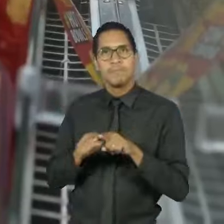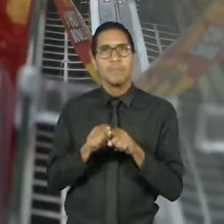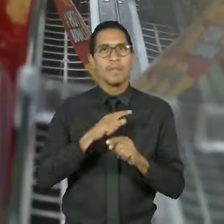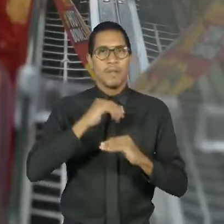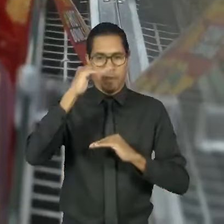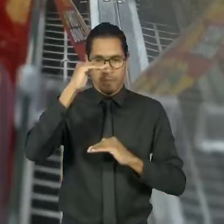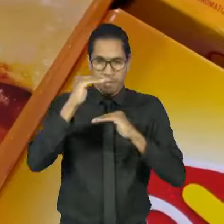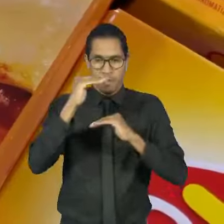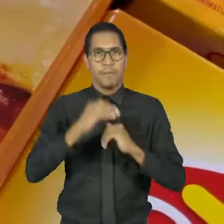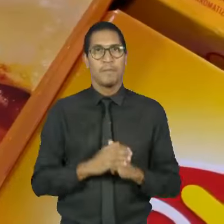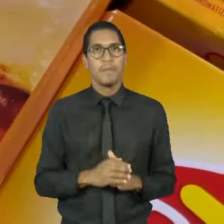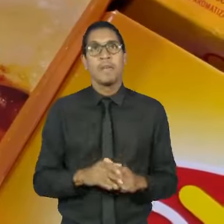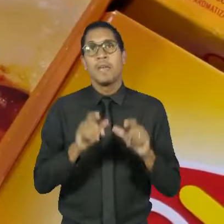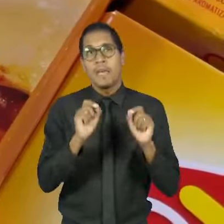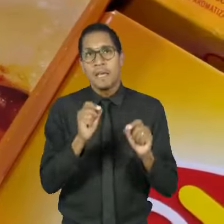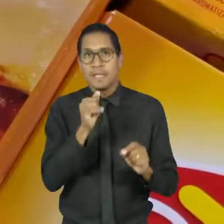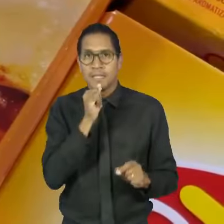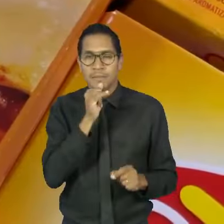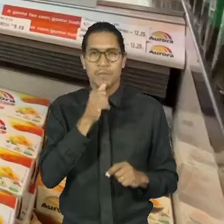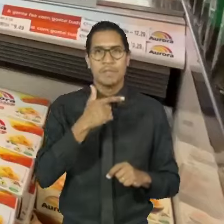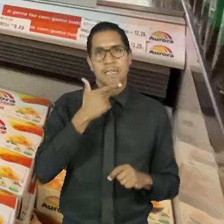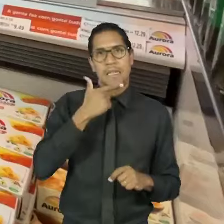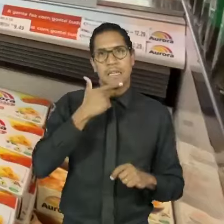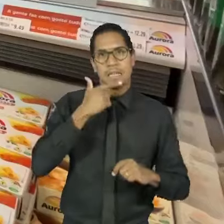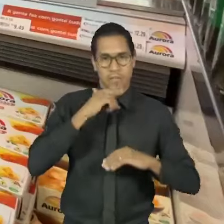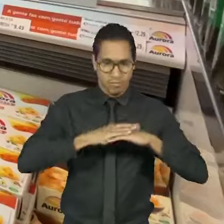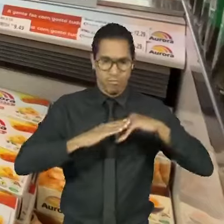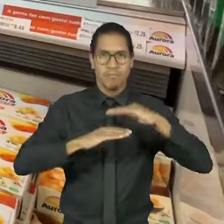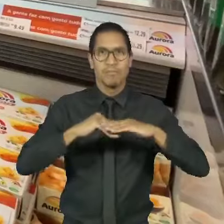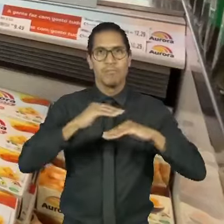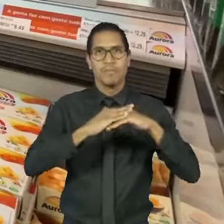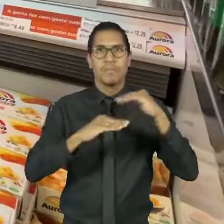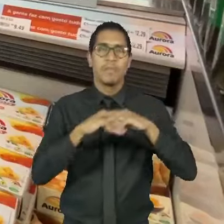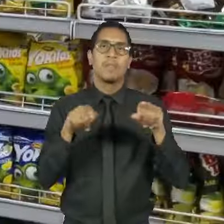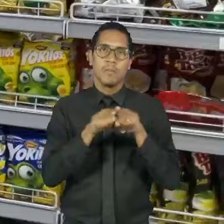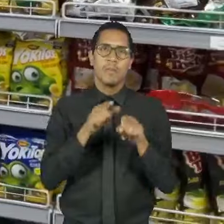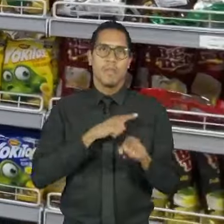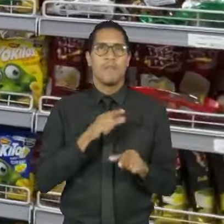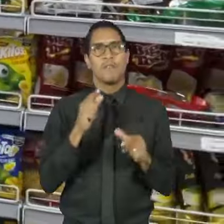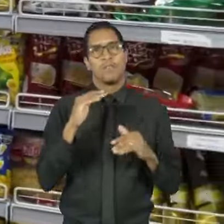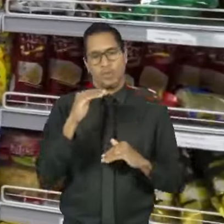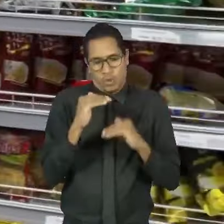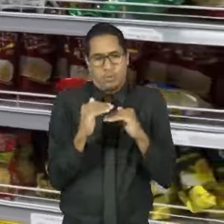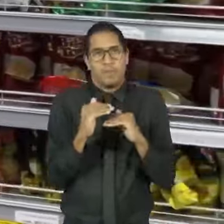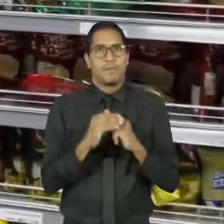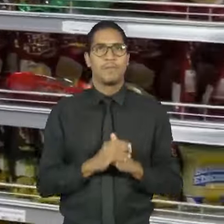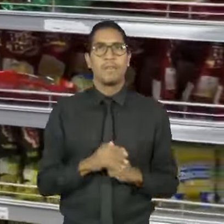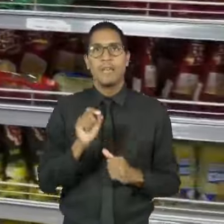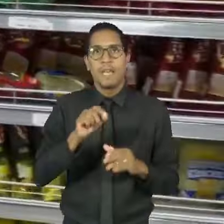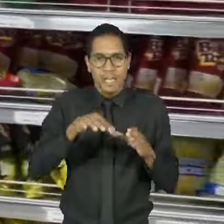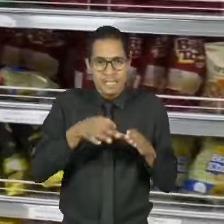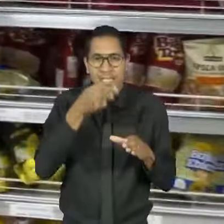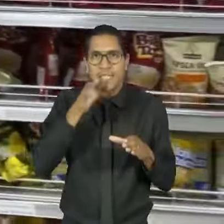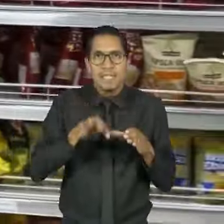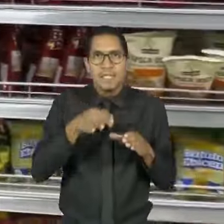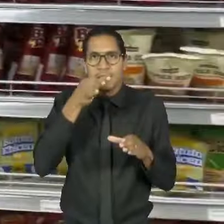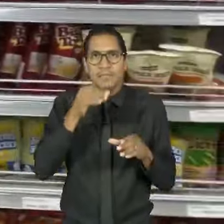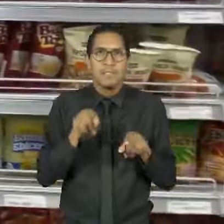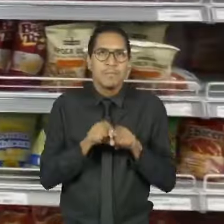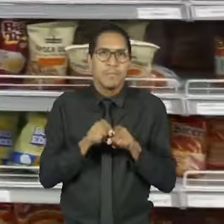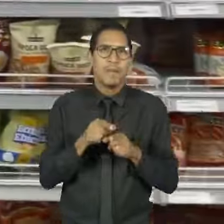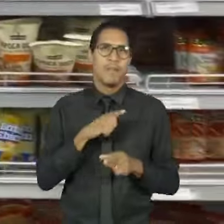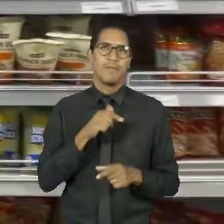itens congelados como lasanhas prontas foram reduzidas em 12% e os salgadinhos diminuíram